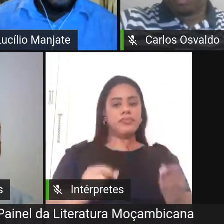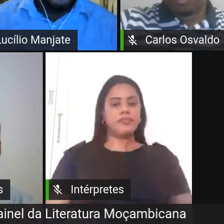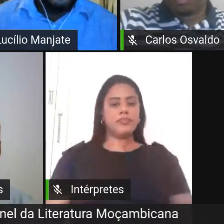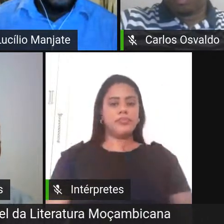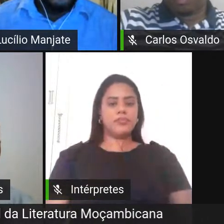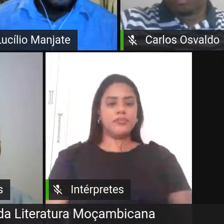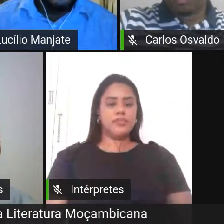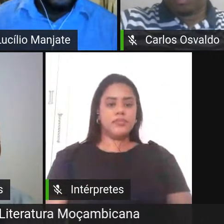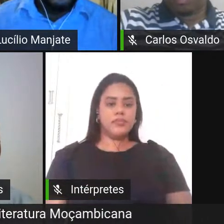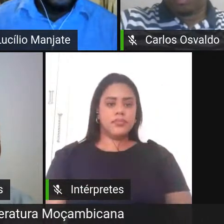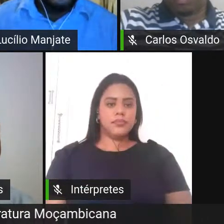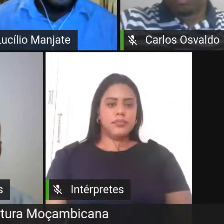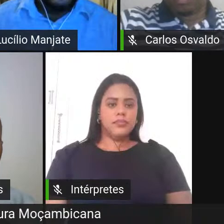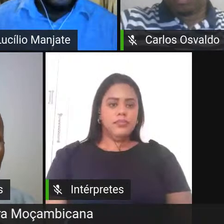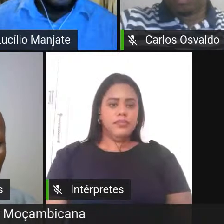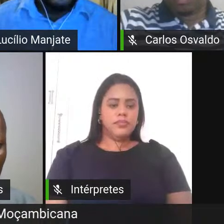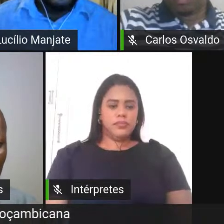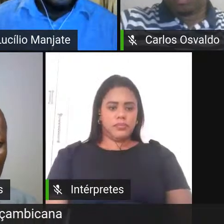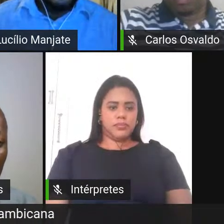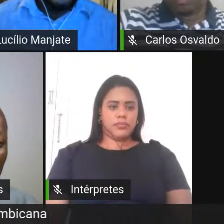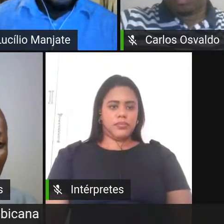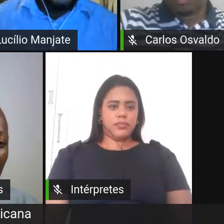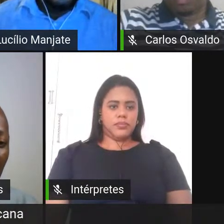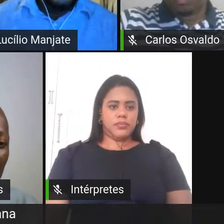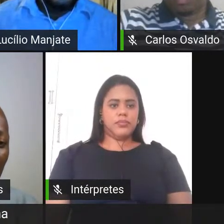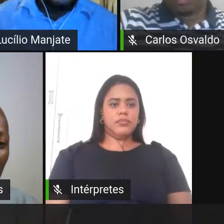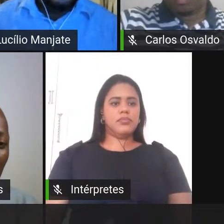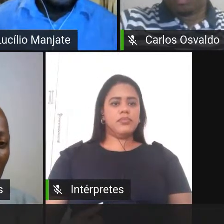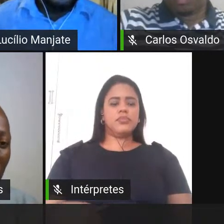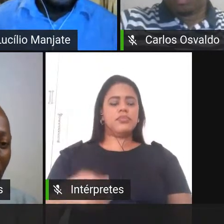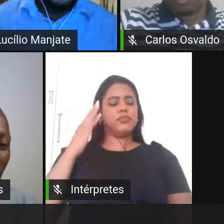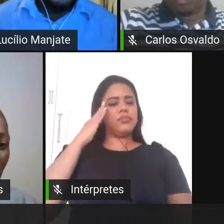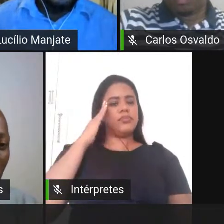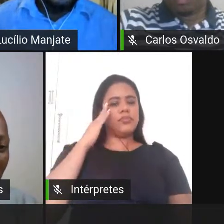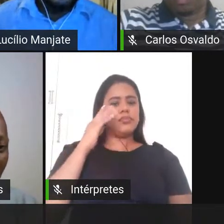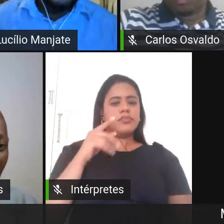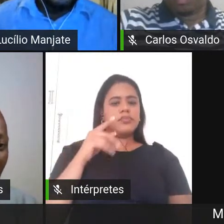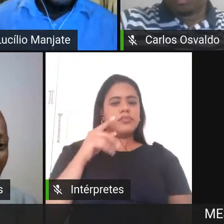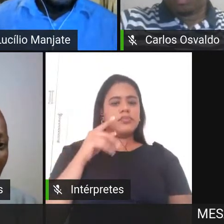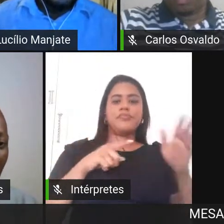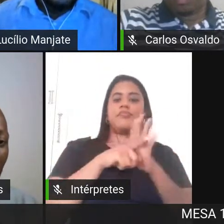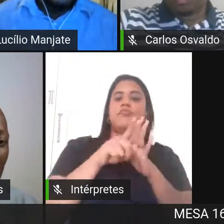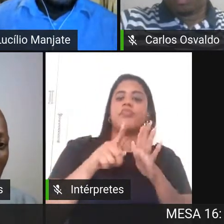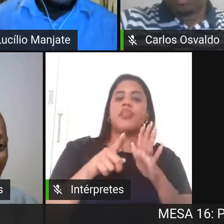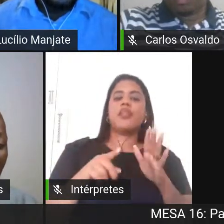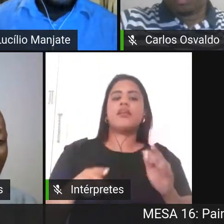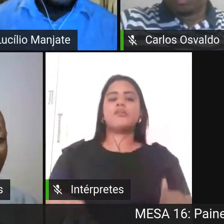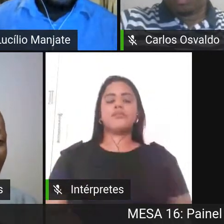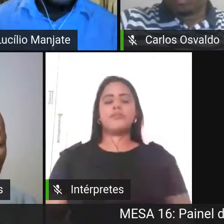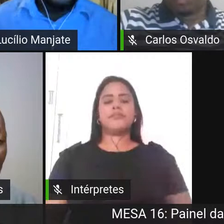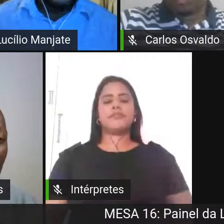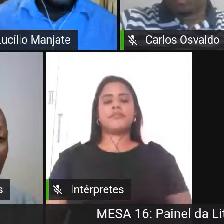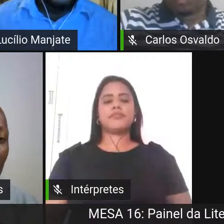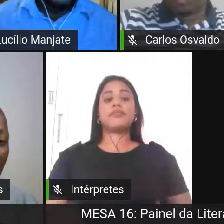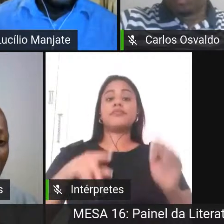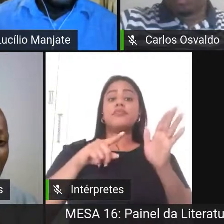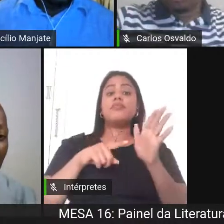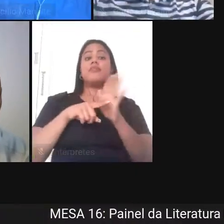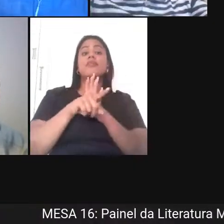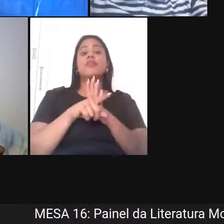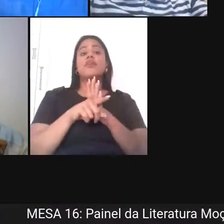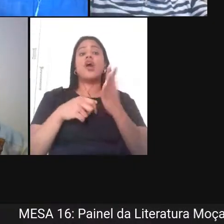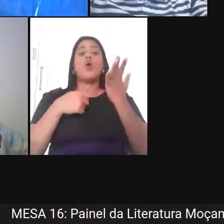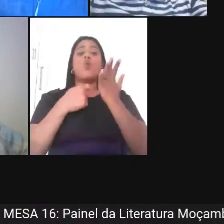José dos Remédios, não percebi a pergunta. Eu perguntava se o Adelino é daqueles autores que tem alguns temas que sempre lhe interessam